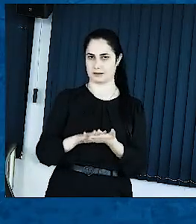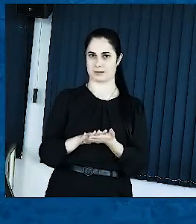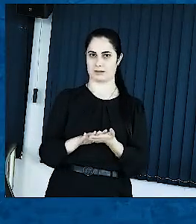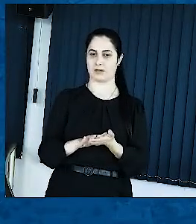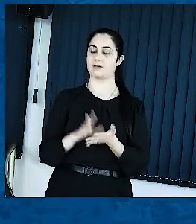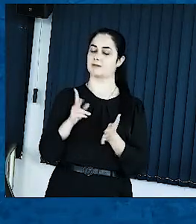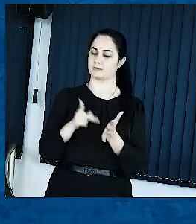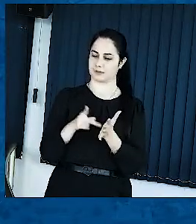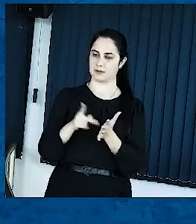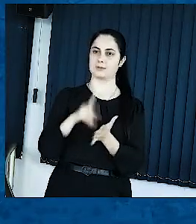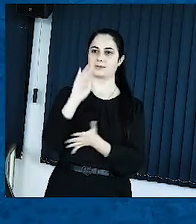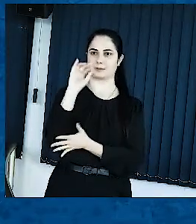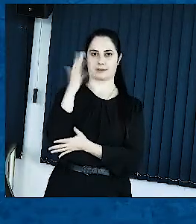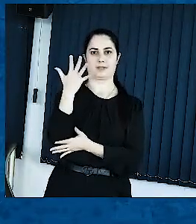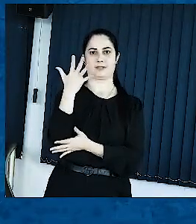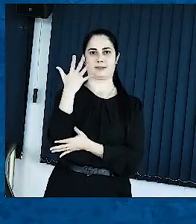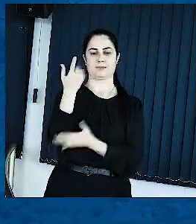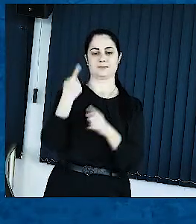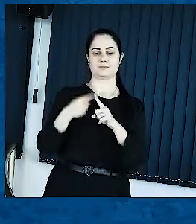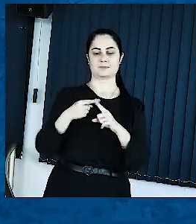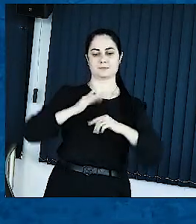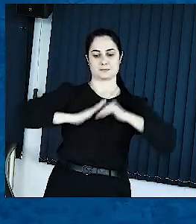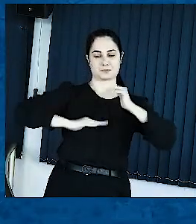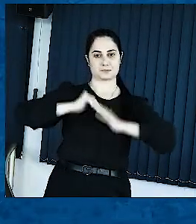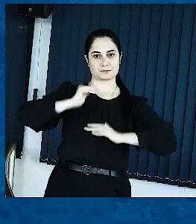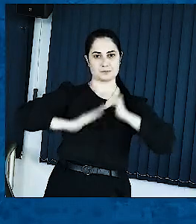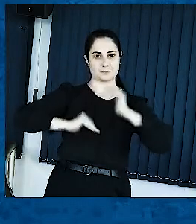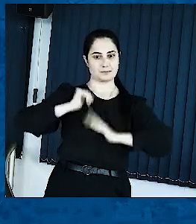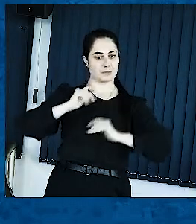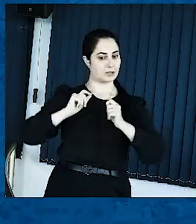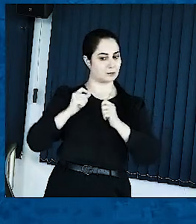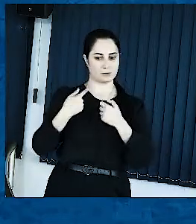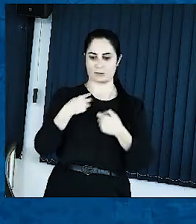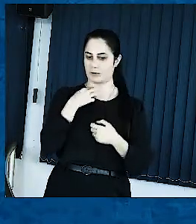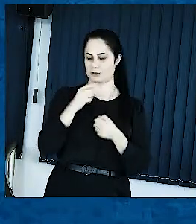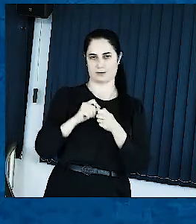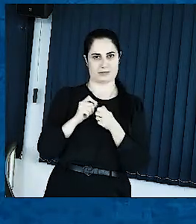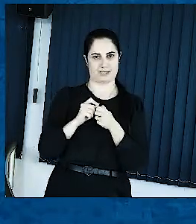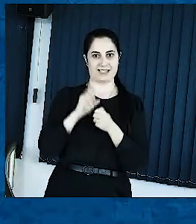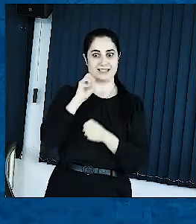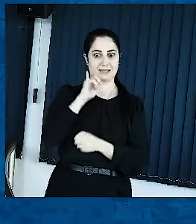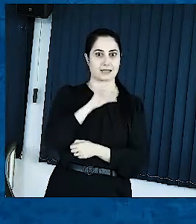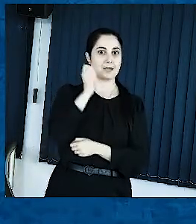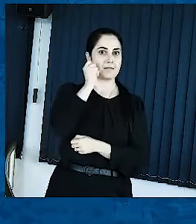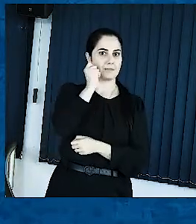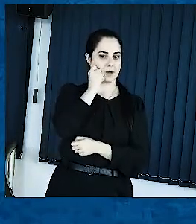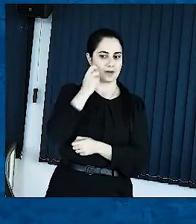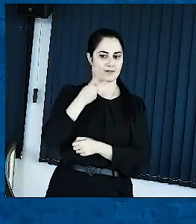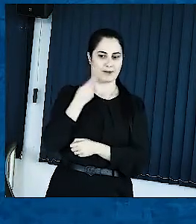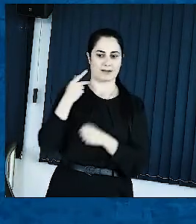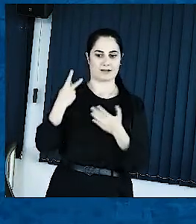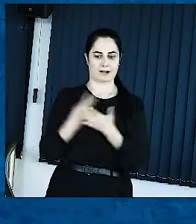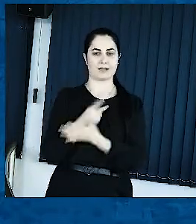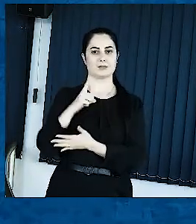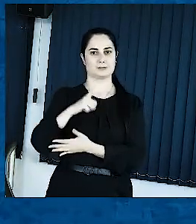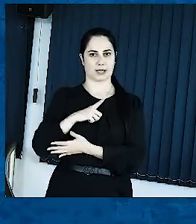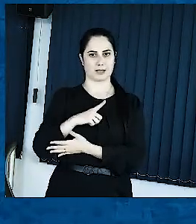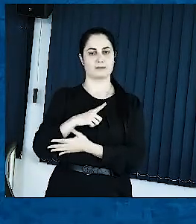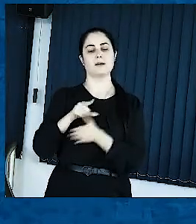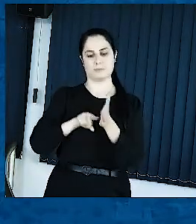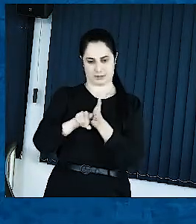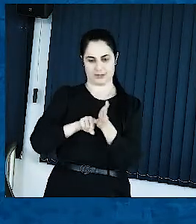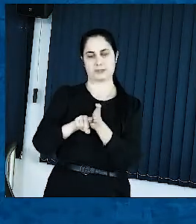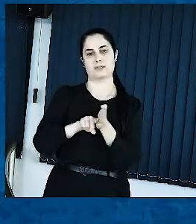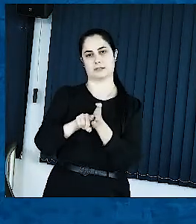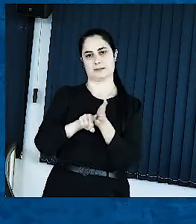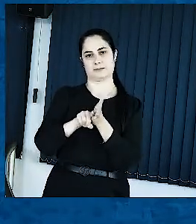Isso é uma realidade, porque profissionais não devem agir dessa forma. Se a mãe fala que algo está errado,